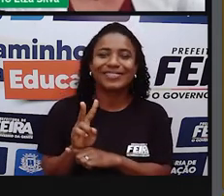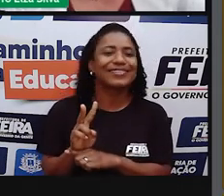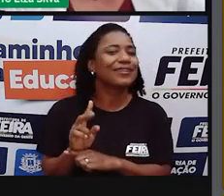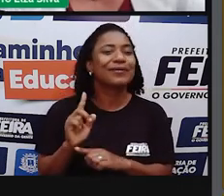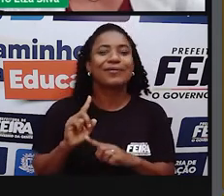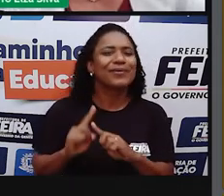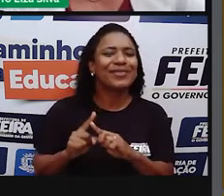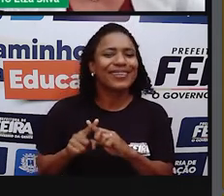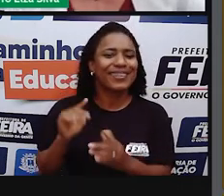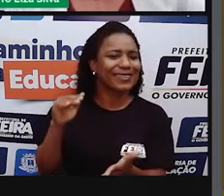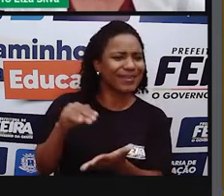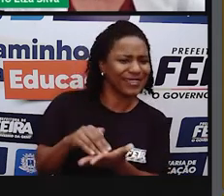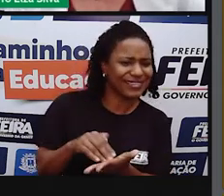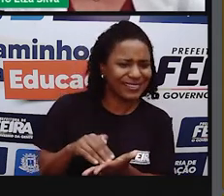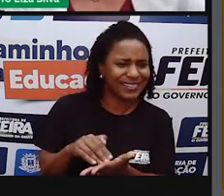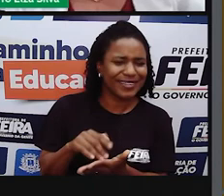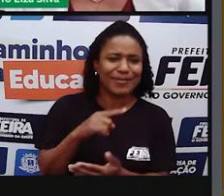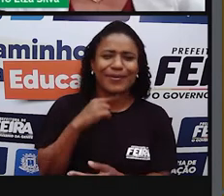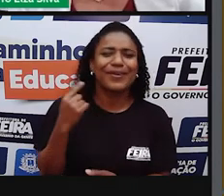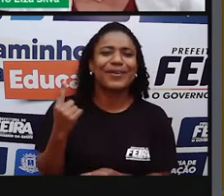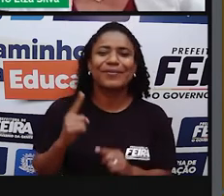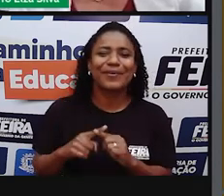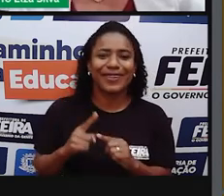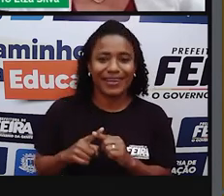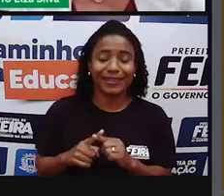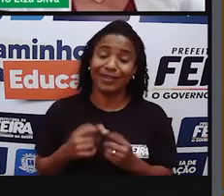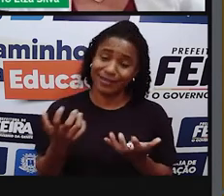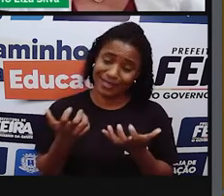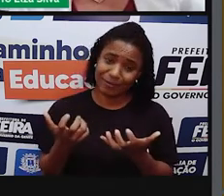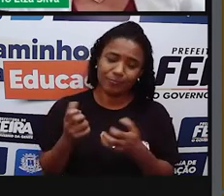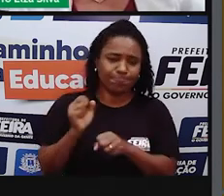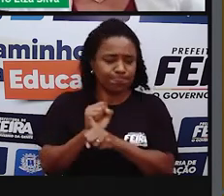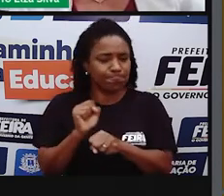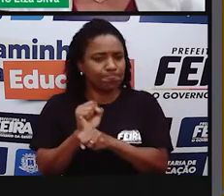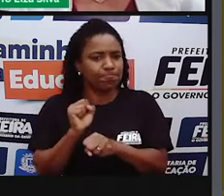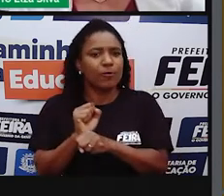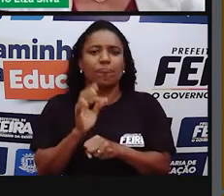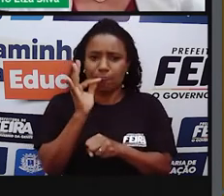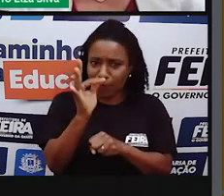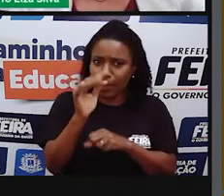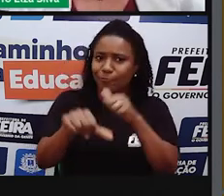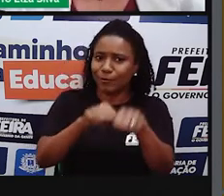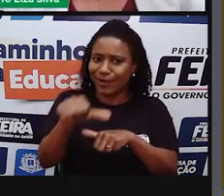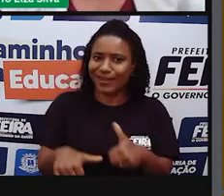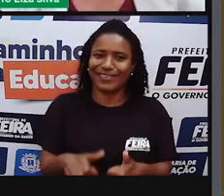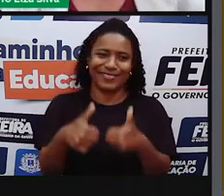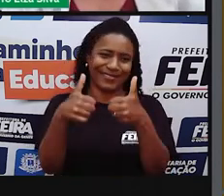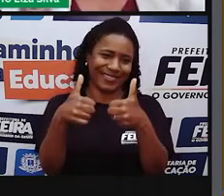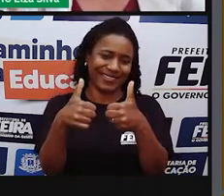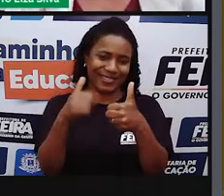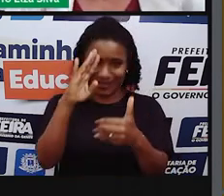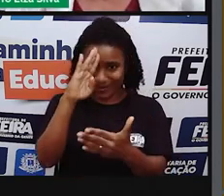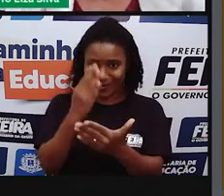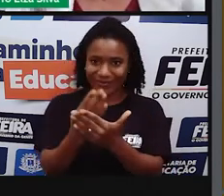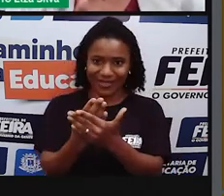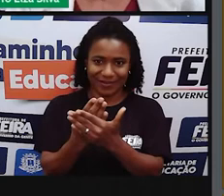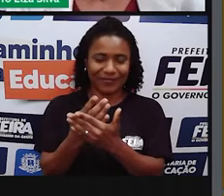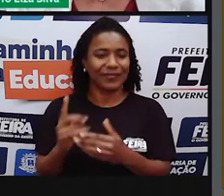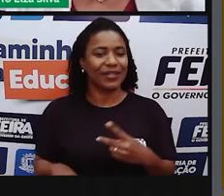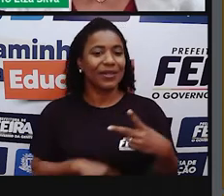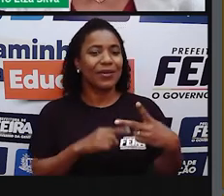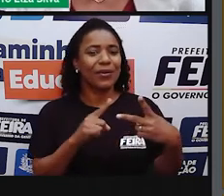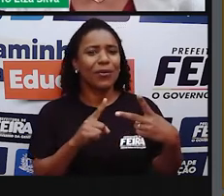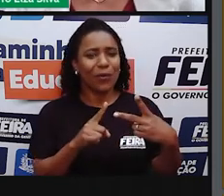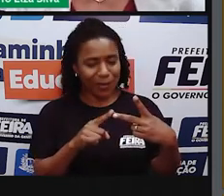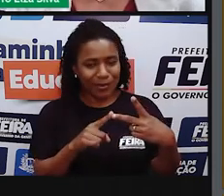com a esperança de melhorar alguma coisa em nossas vidas, não é assim? E o ditado antes tarde do que